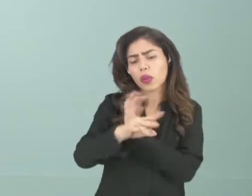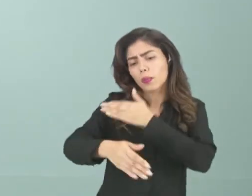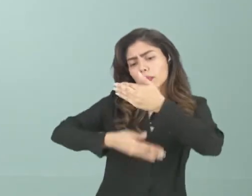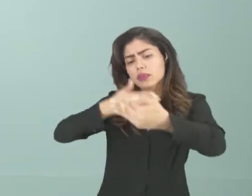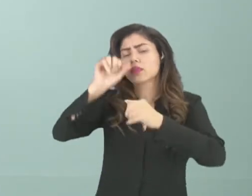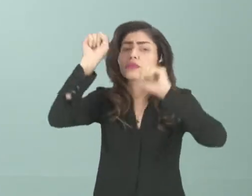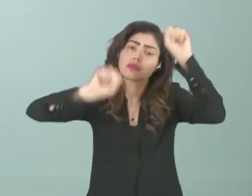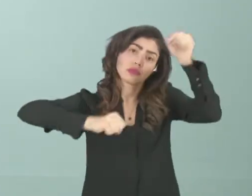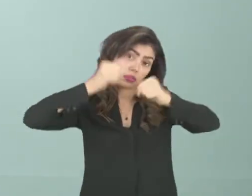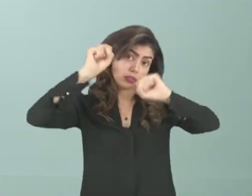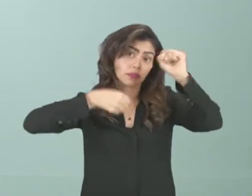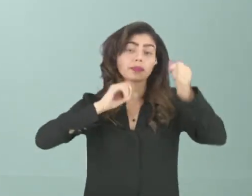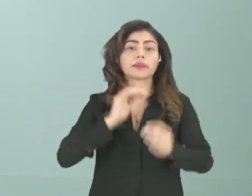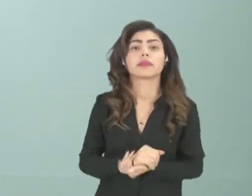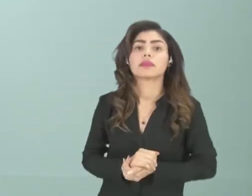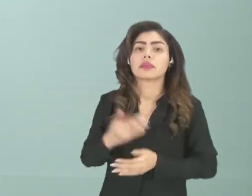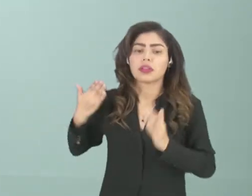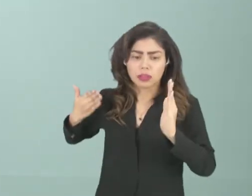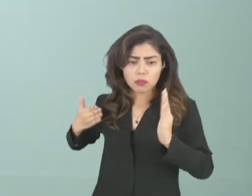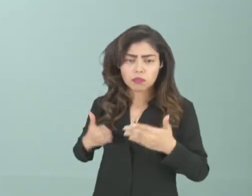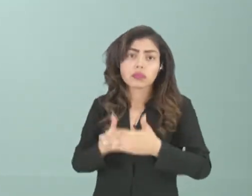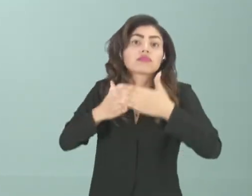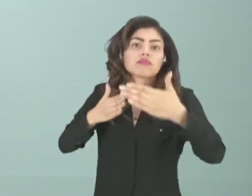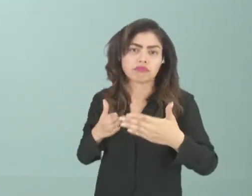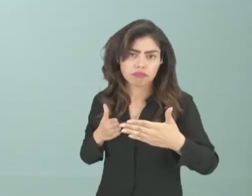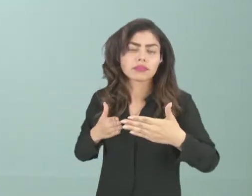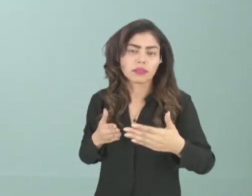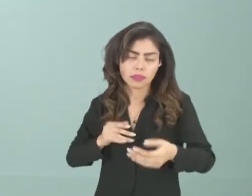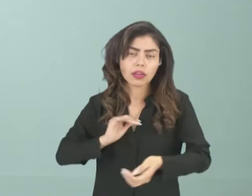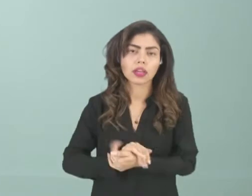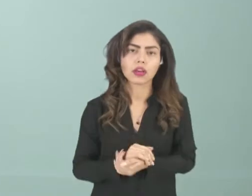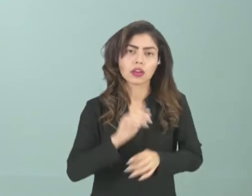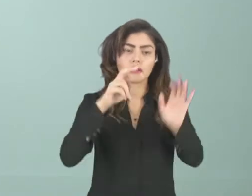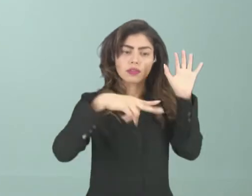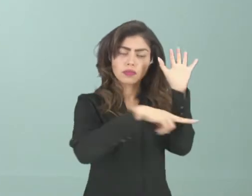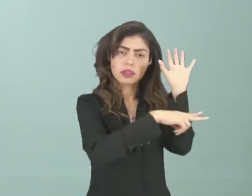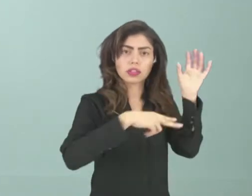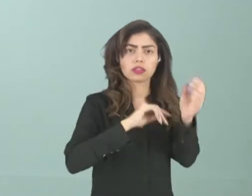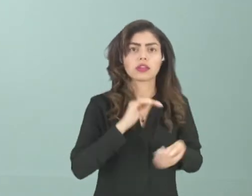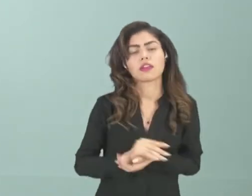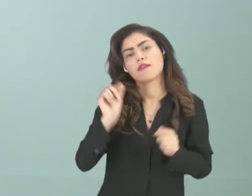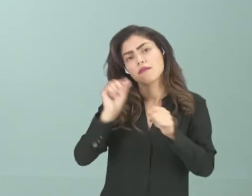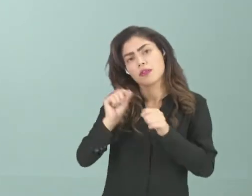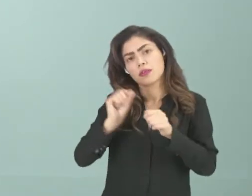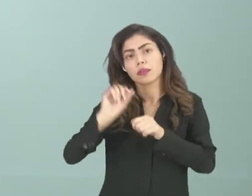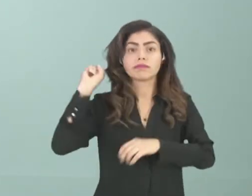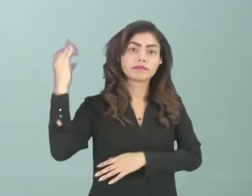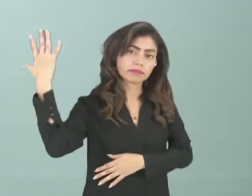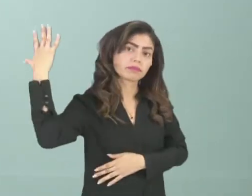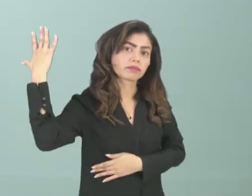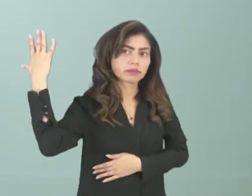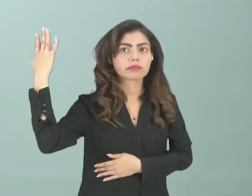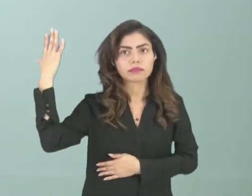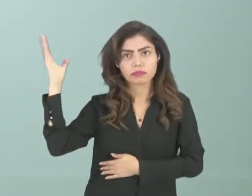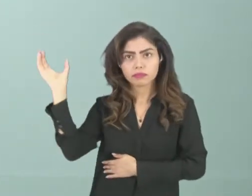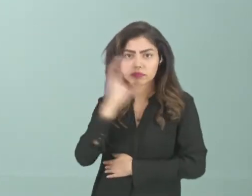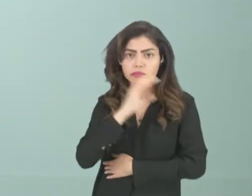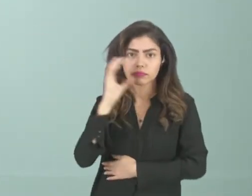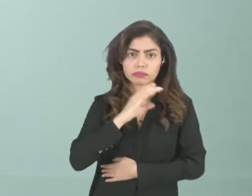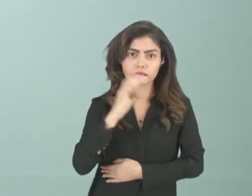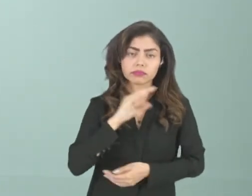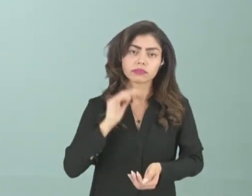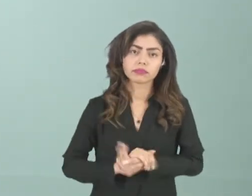processo de industrialização ele impulsionou o êxodo rural, e o êxodo rural ele fez com que avançasse o processo